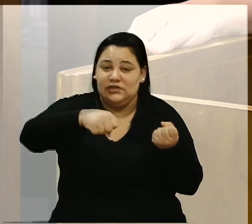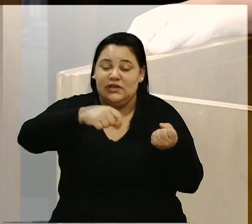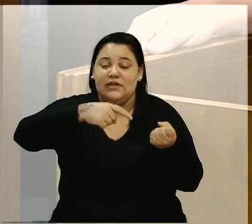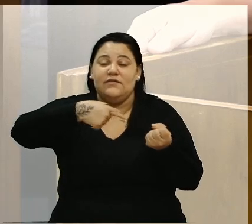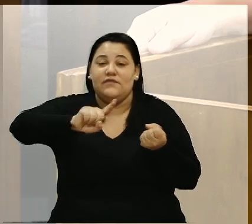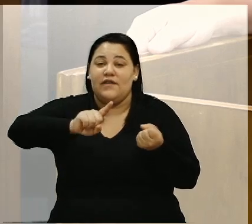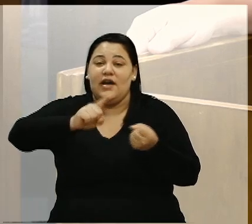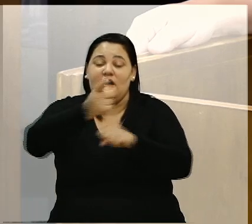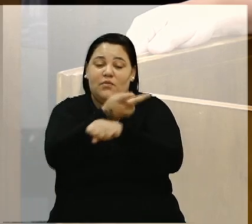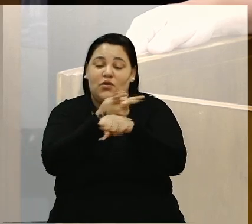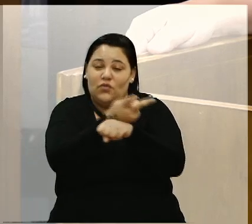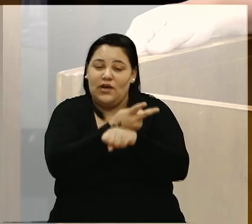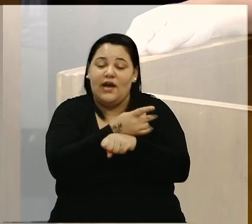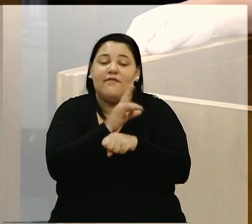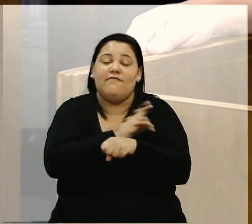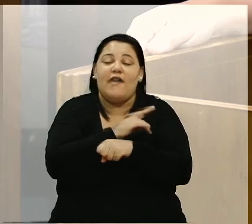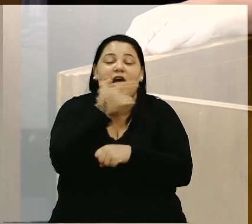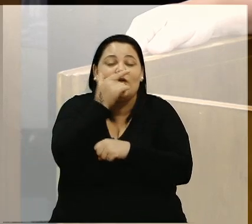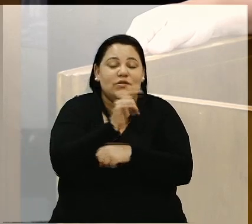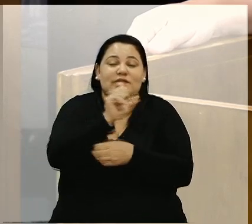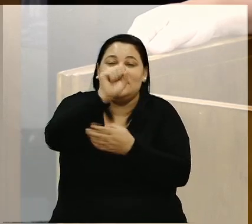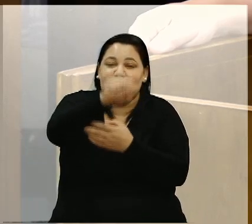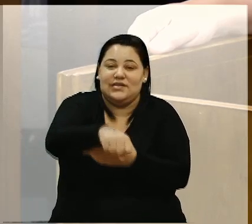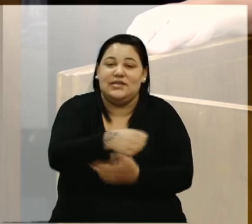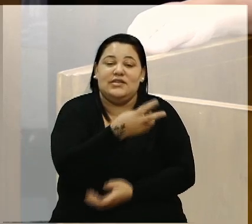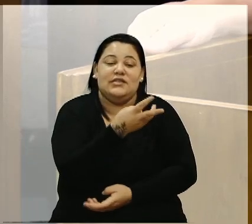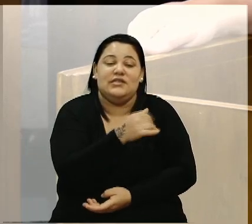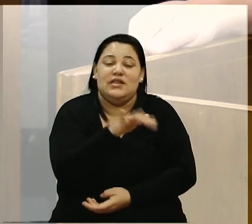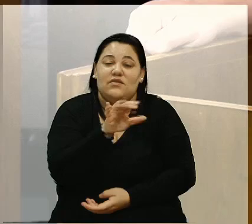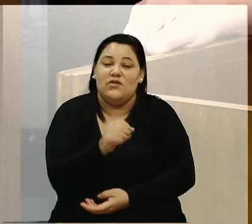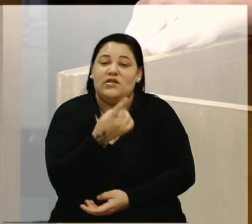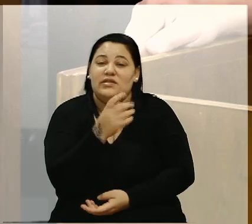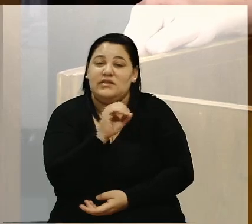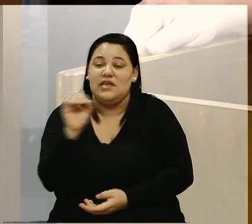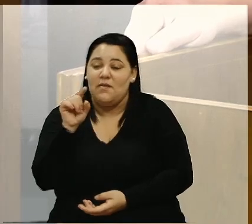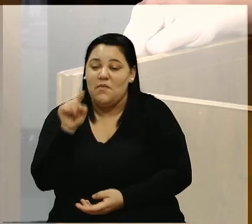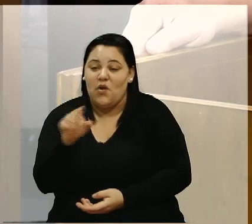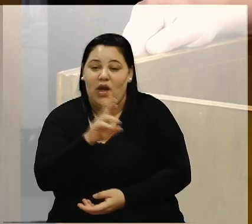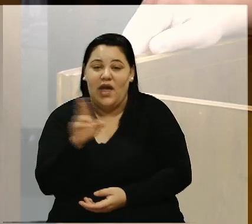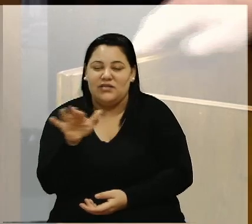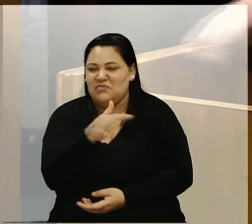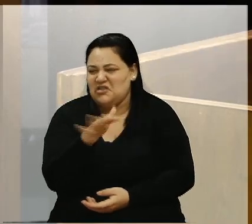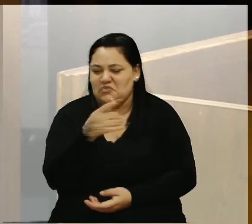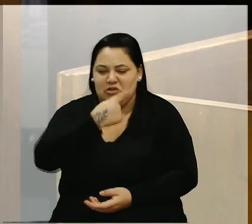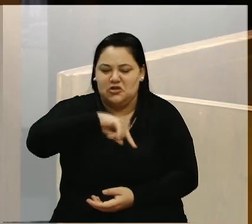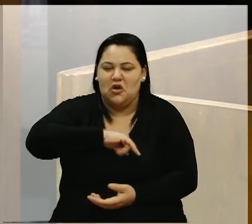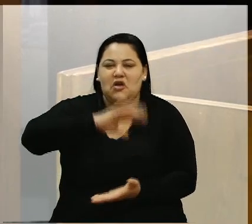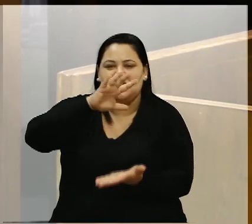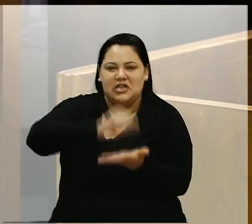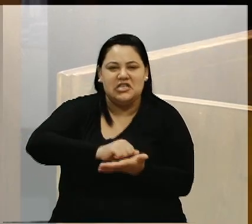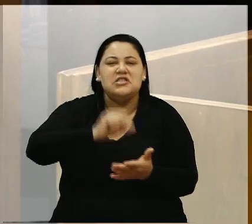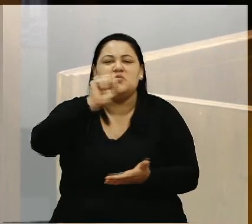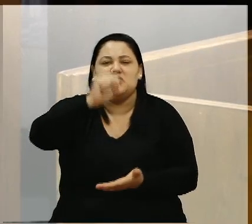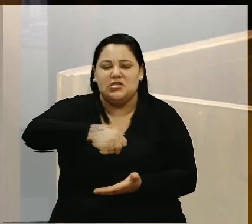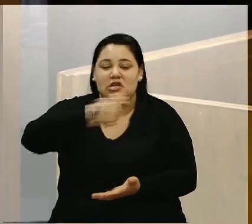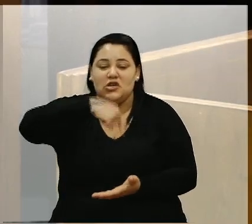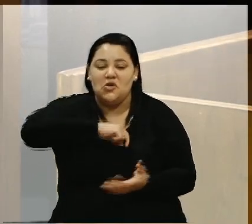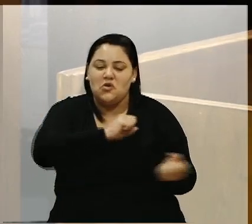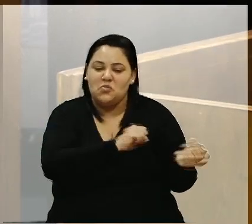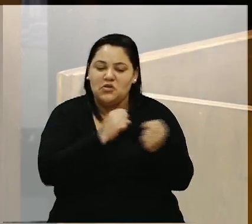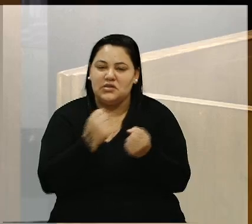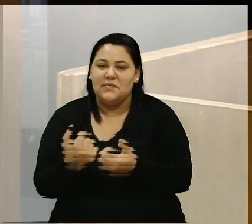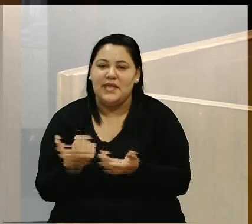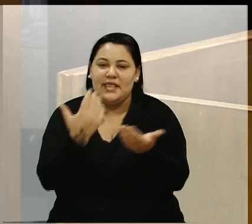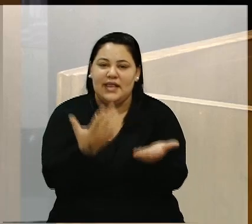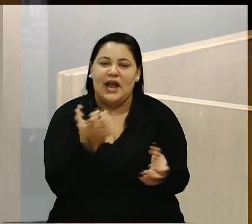atrás e vai ganhar esses R$3.100.000 mais ou menos que a gente cadastrou e a gente possa entregar no ano